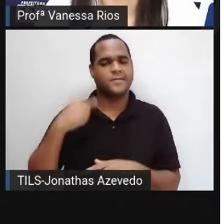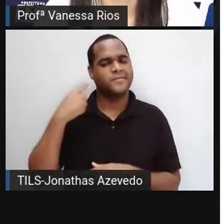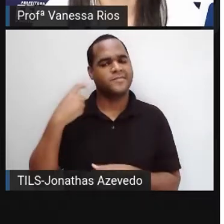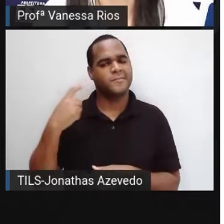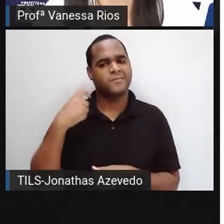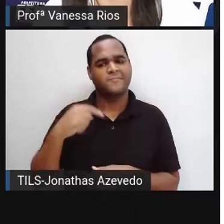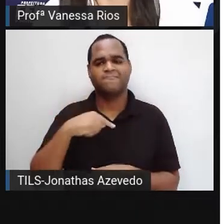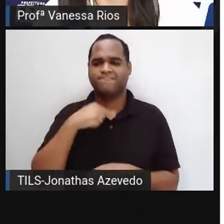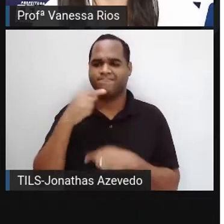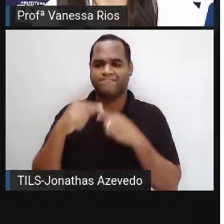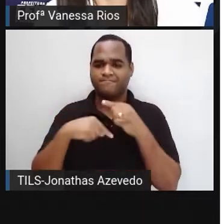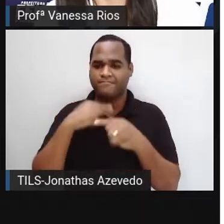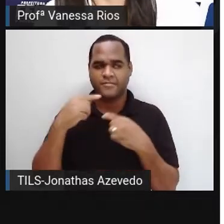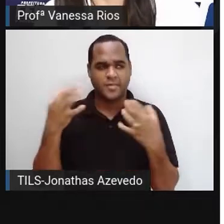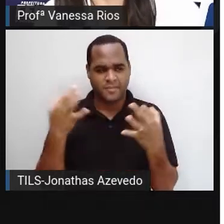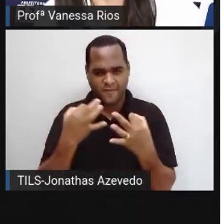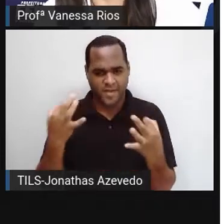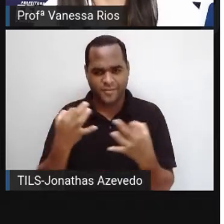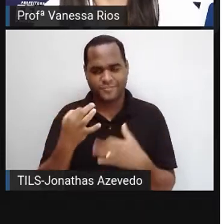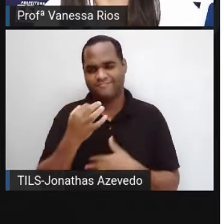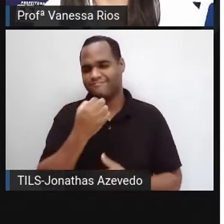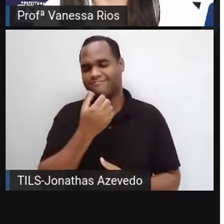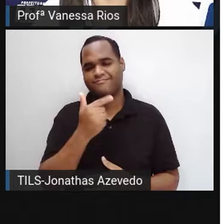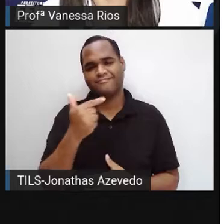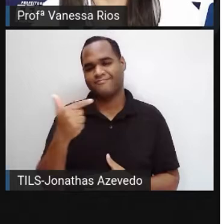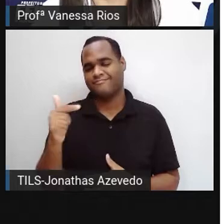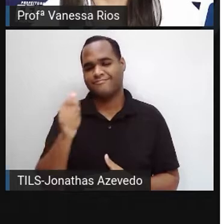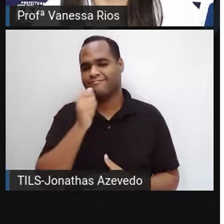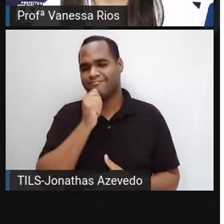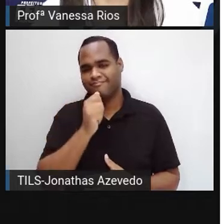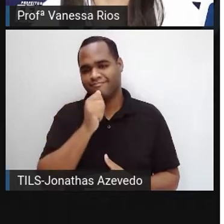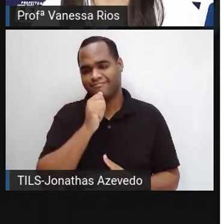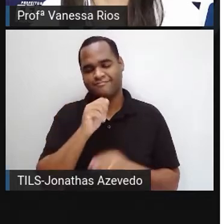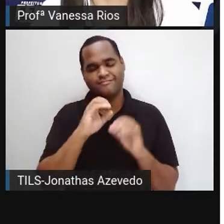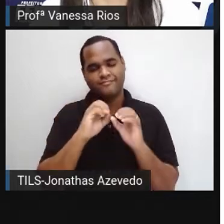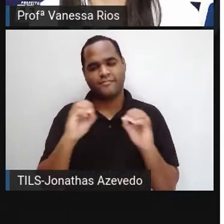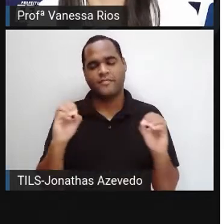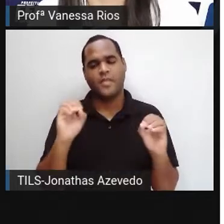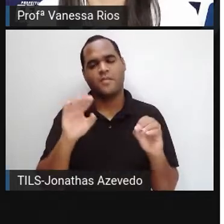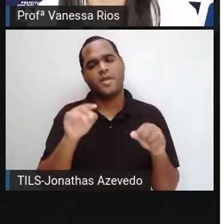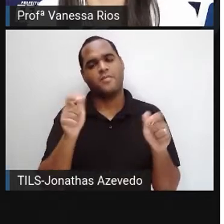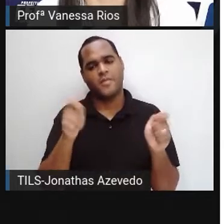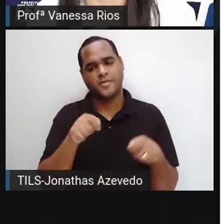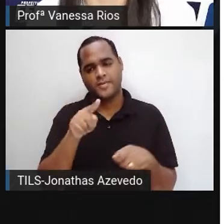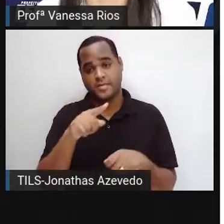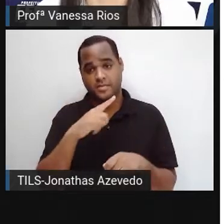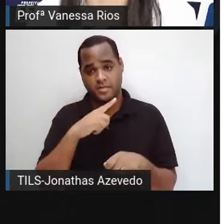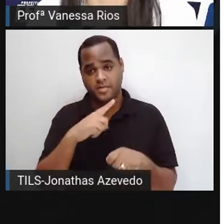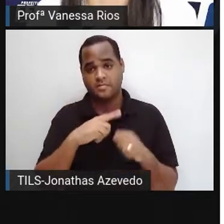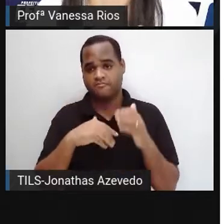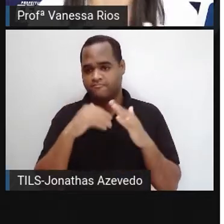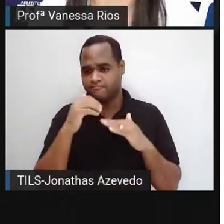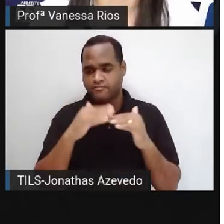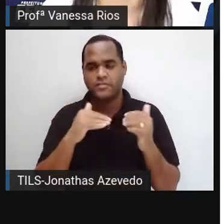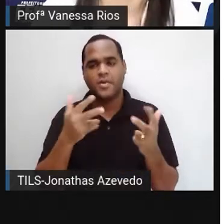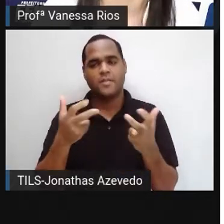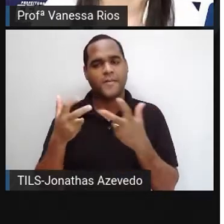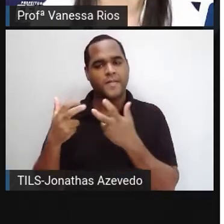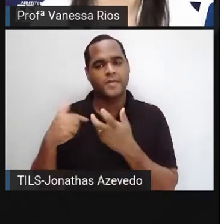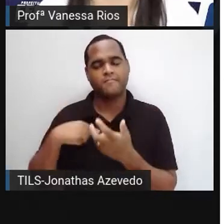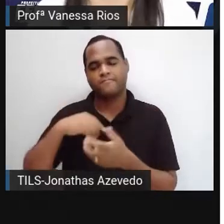ouvir perfeitamente aquilo que está acontecendo dentro do nosso corpo. Mas é possível que você tenha aí percebido o barulho da